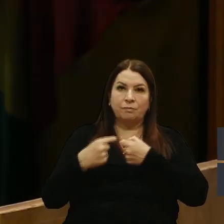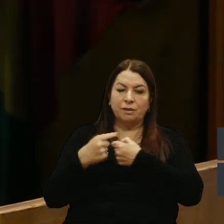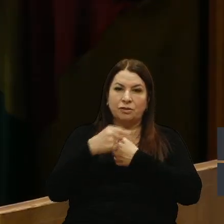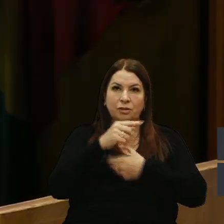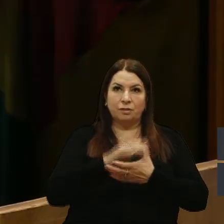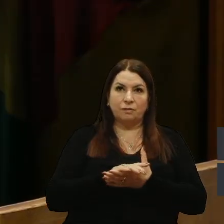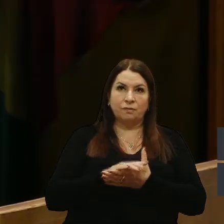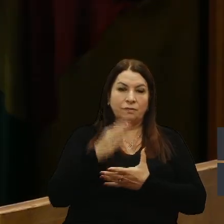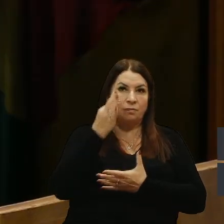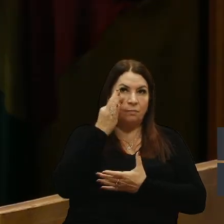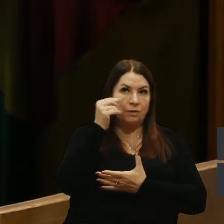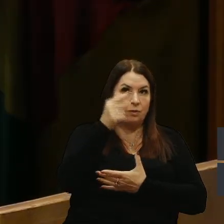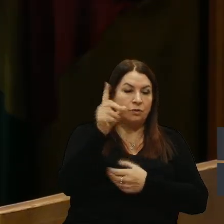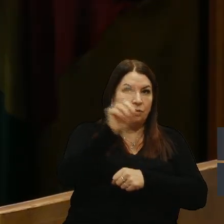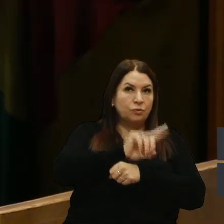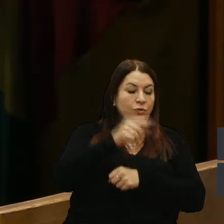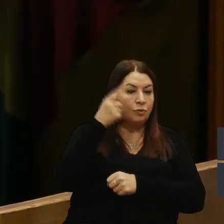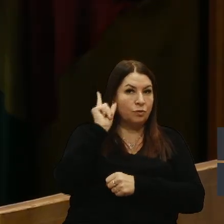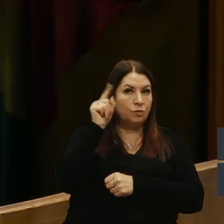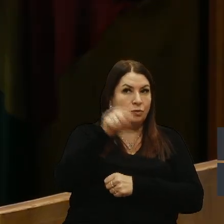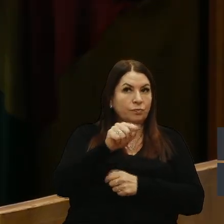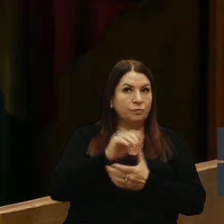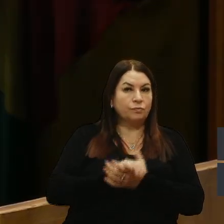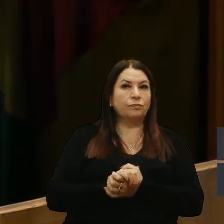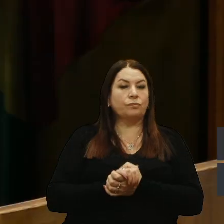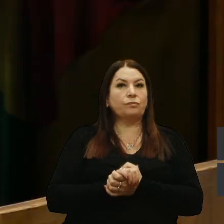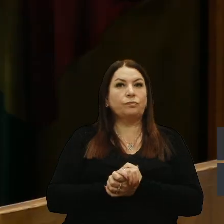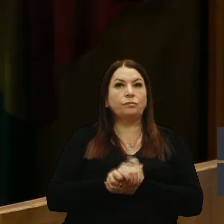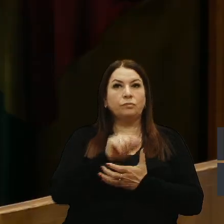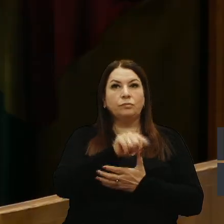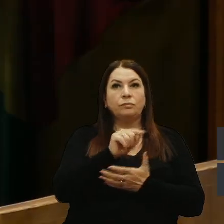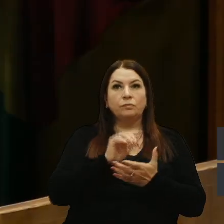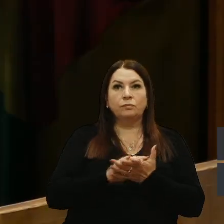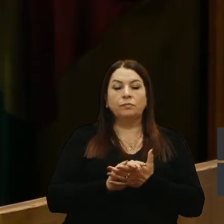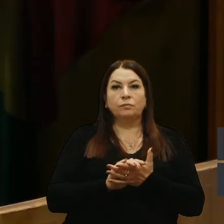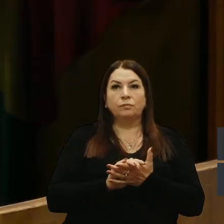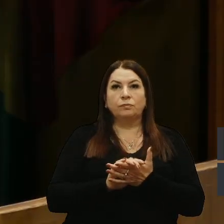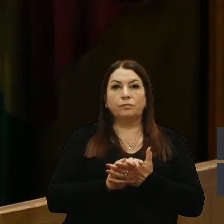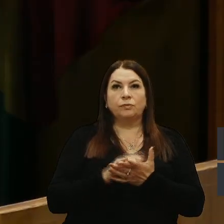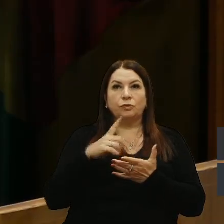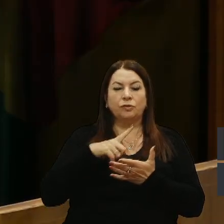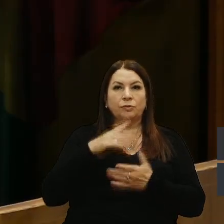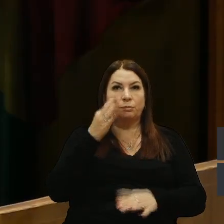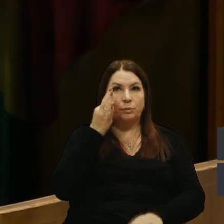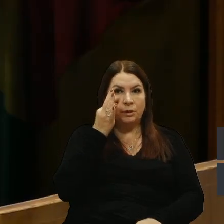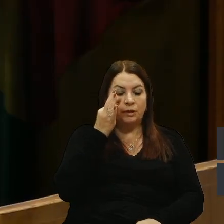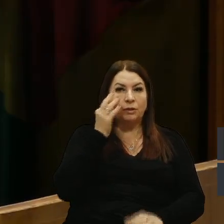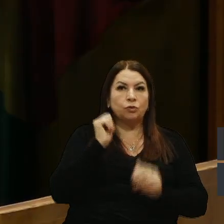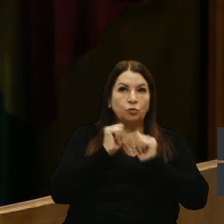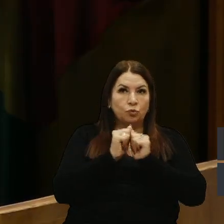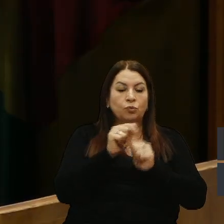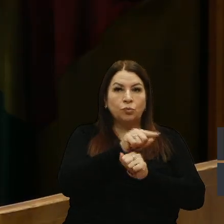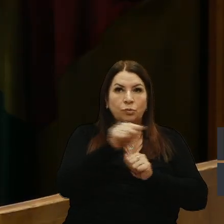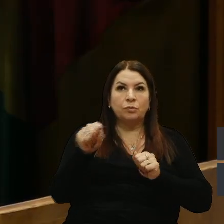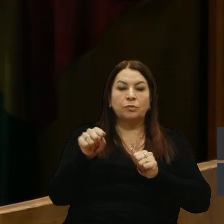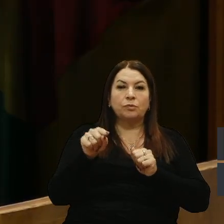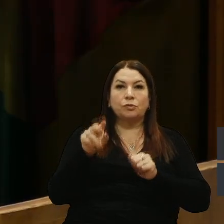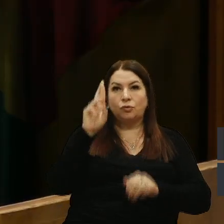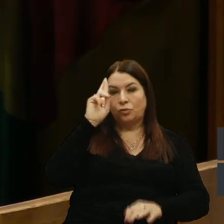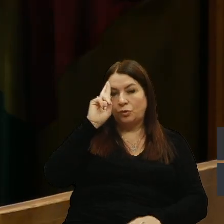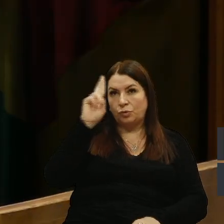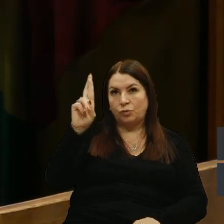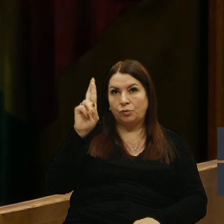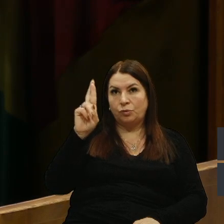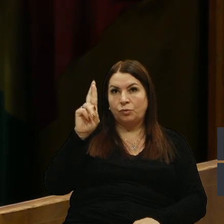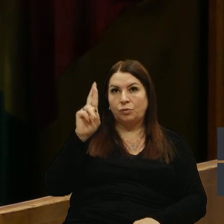lá presentes no dia de ontem. Foi mais ou menos entre 8 a 10 municípios que estiveram presentes conosco. Diretor